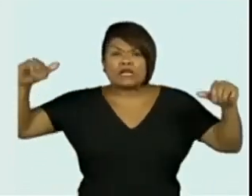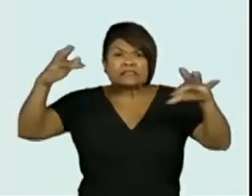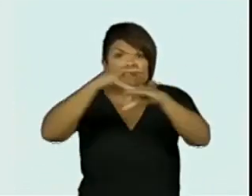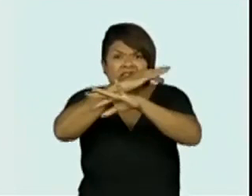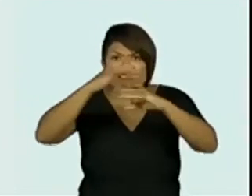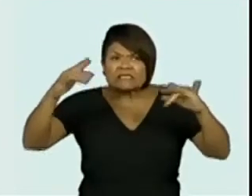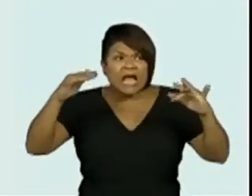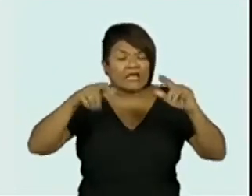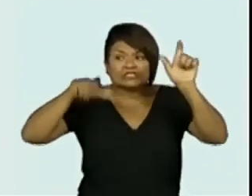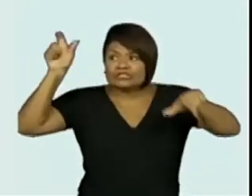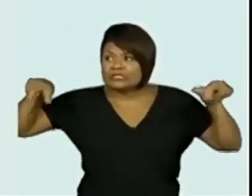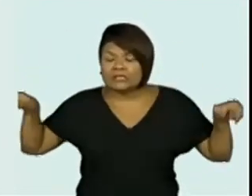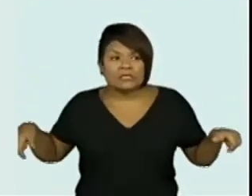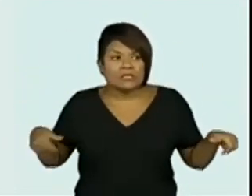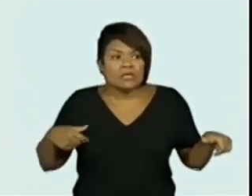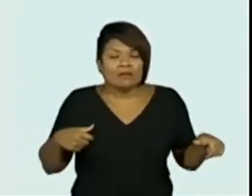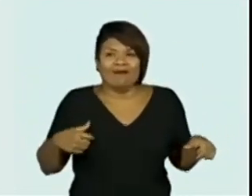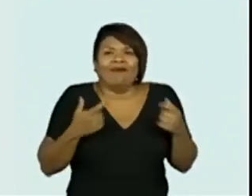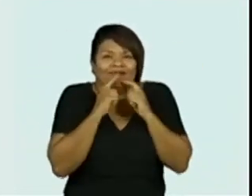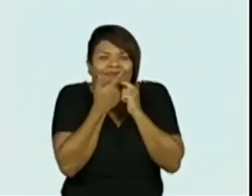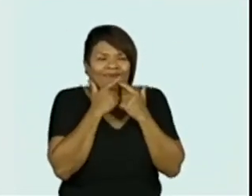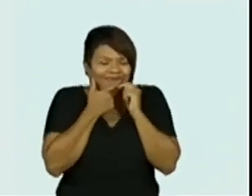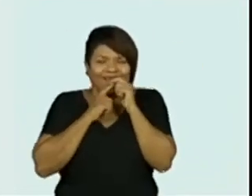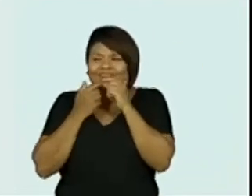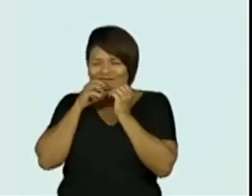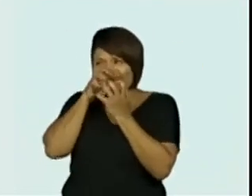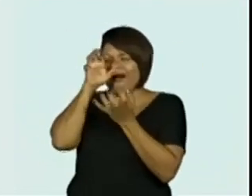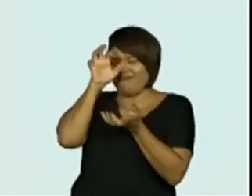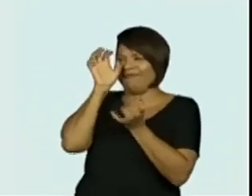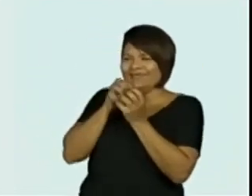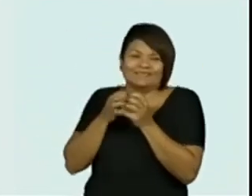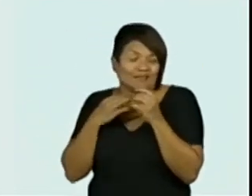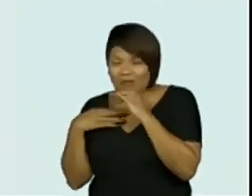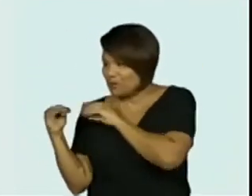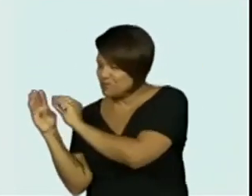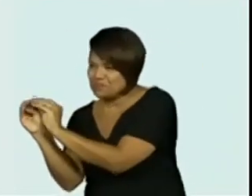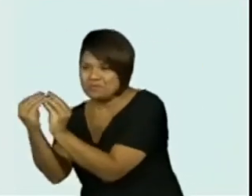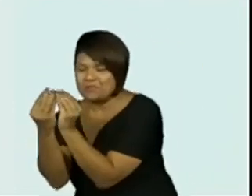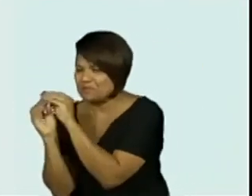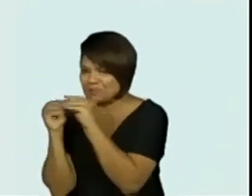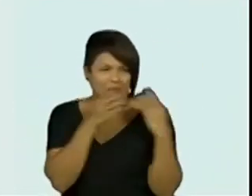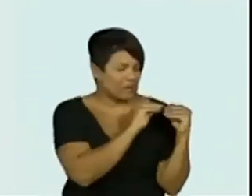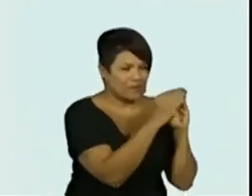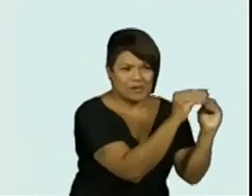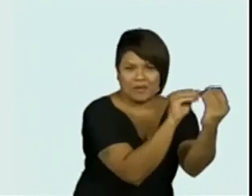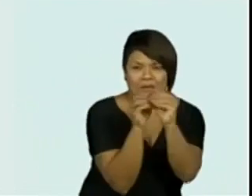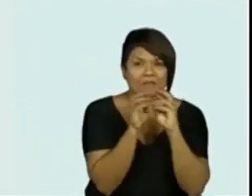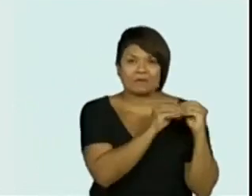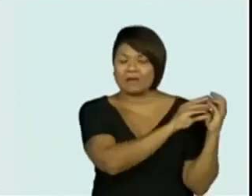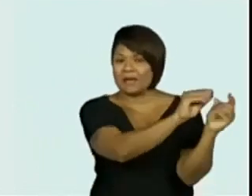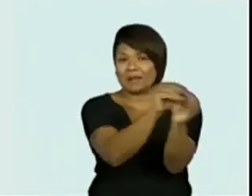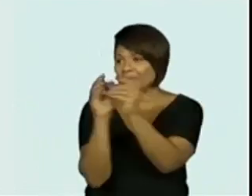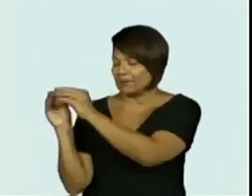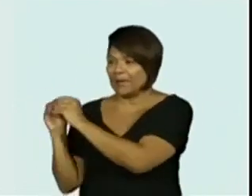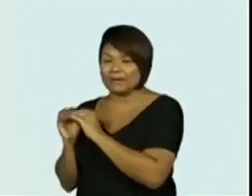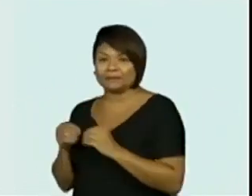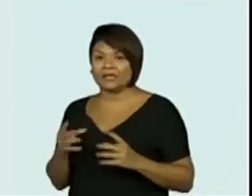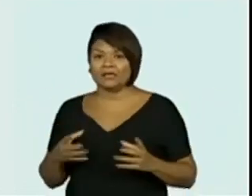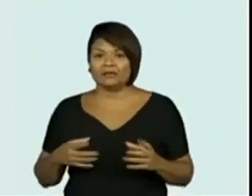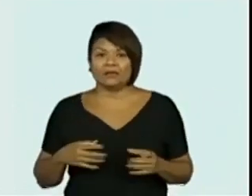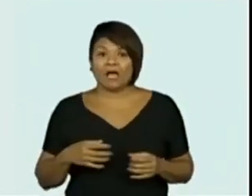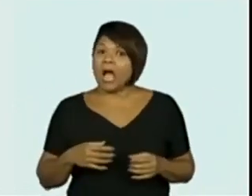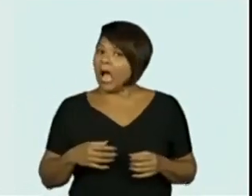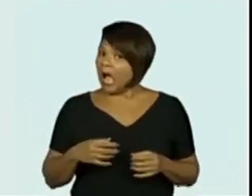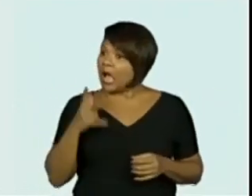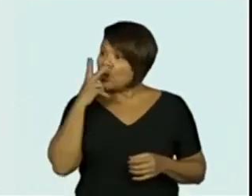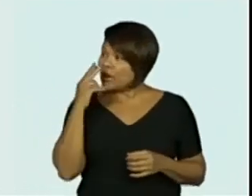instante, as risadas emudeceram nas bocas abertas, o vozerio parou no ar. Estão sem fala admirando o